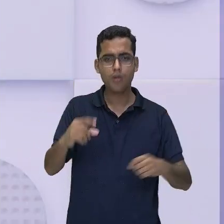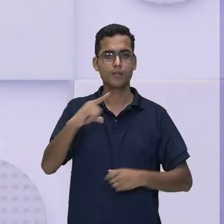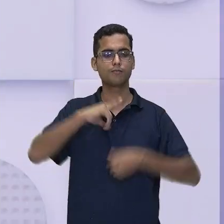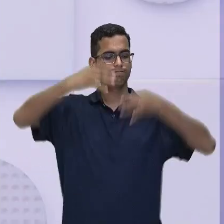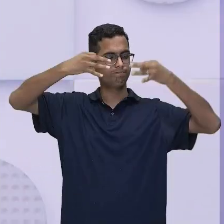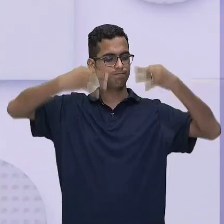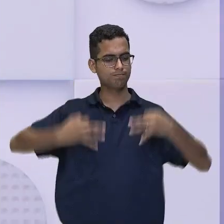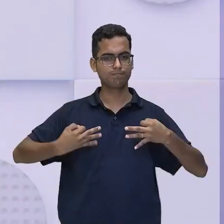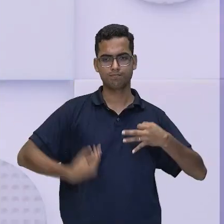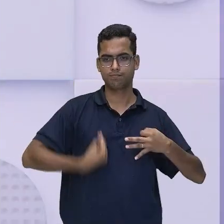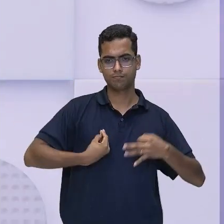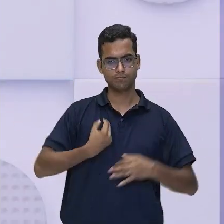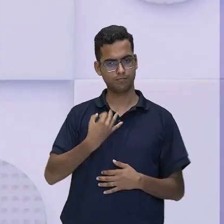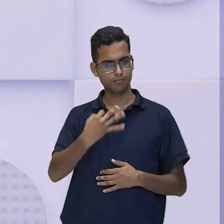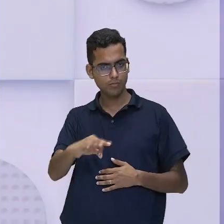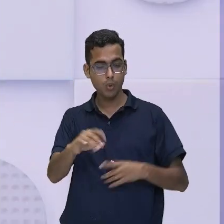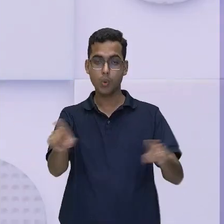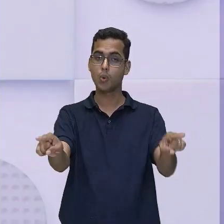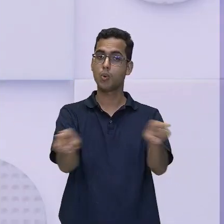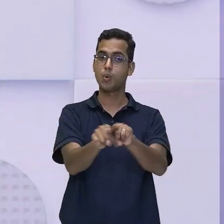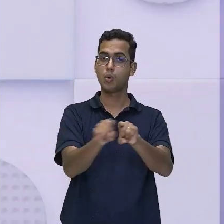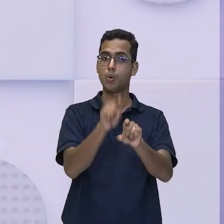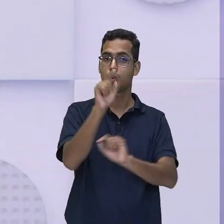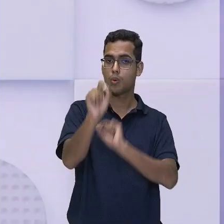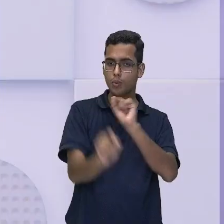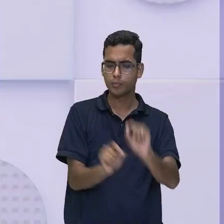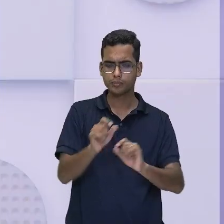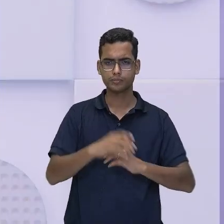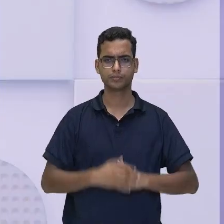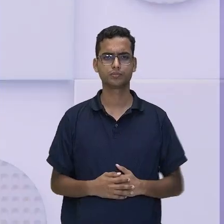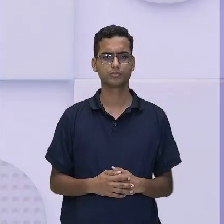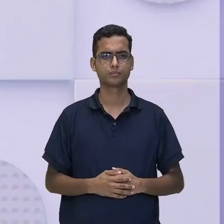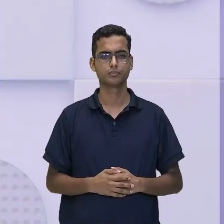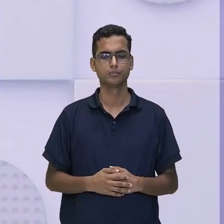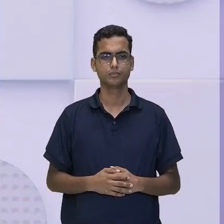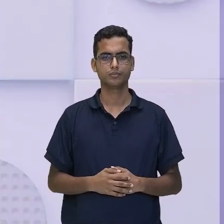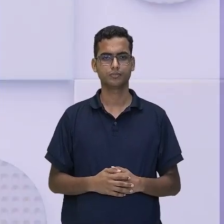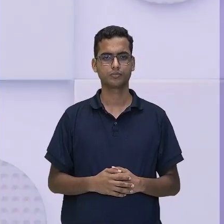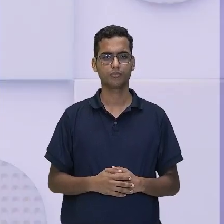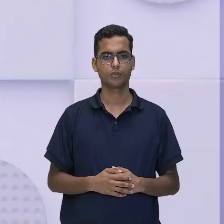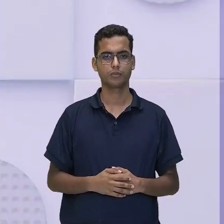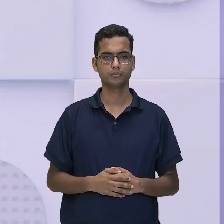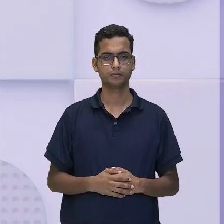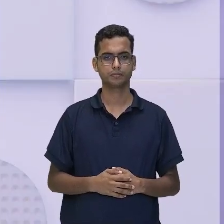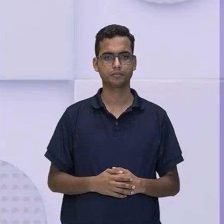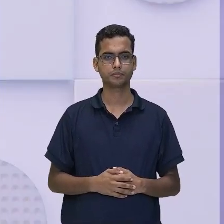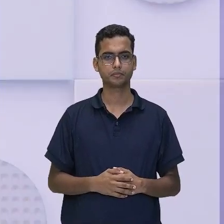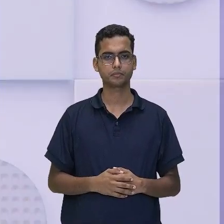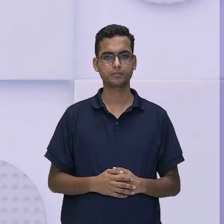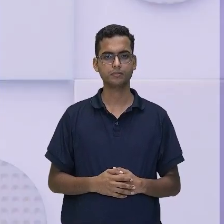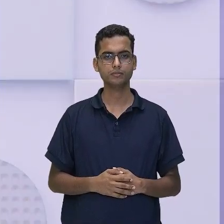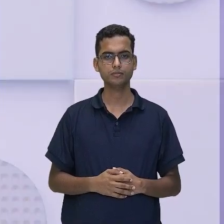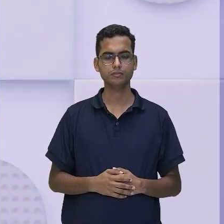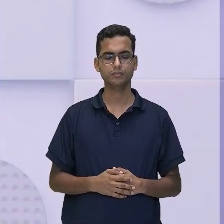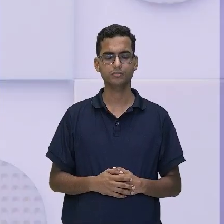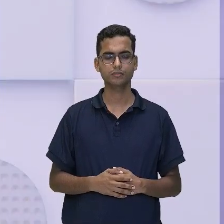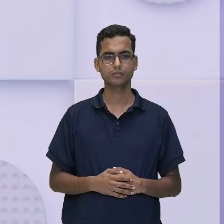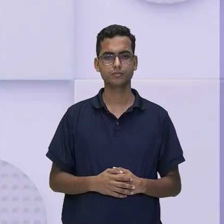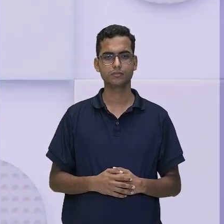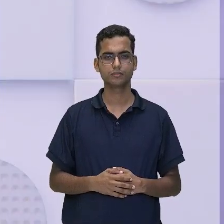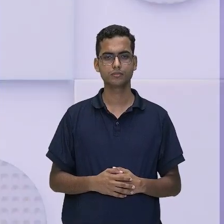dignidade, ok? Além disso, nós podemos nós damos um